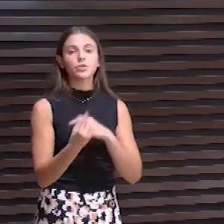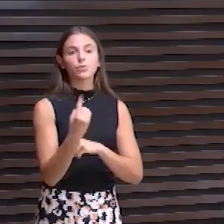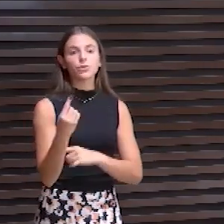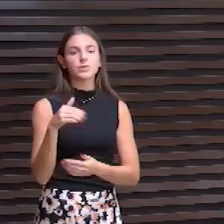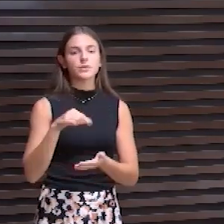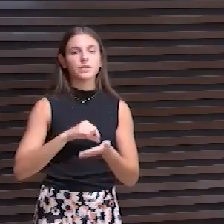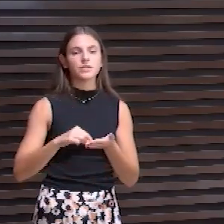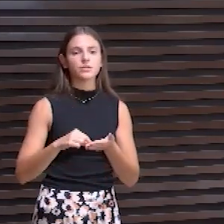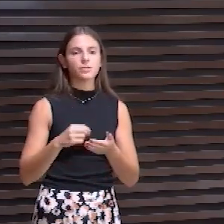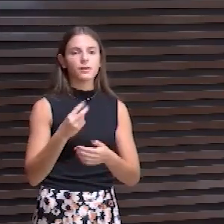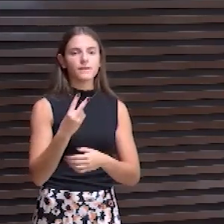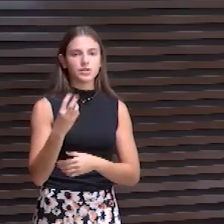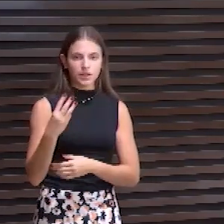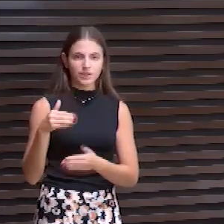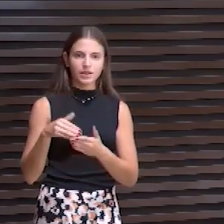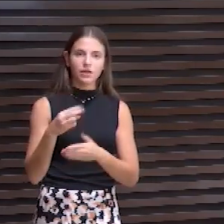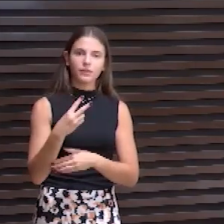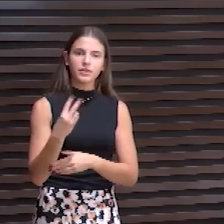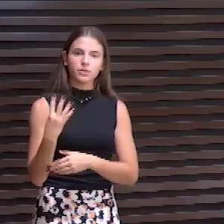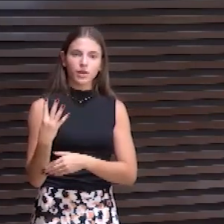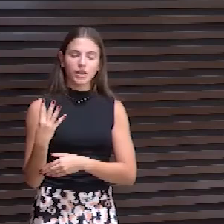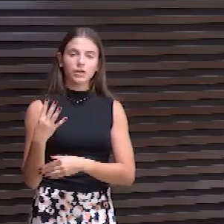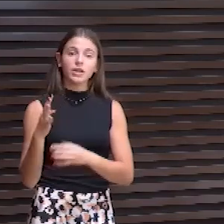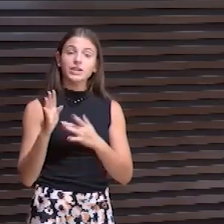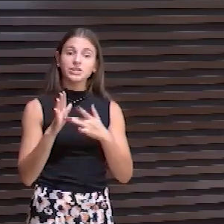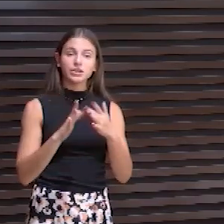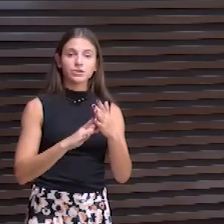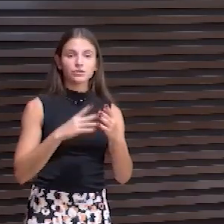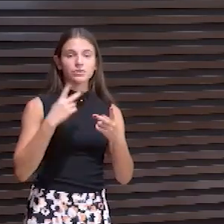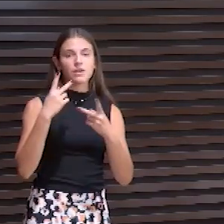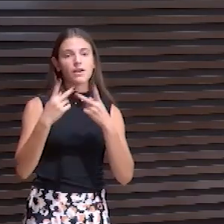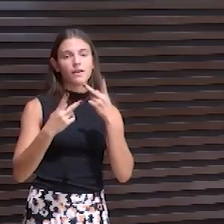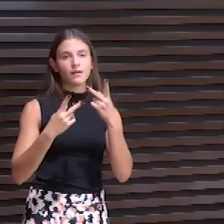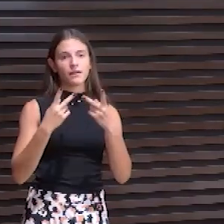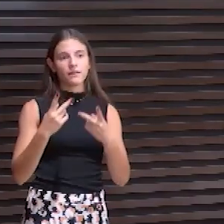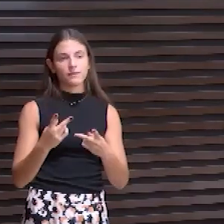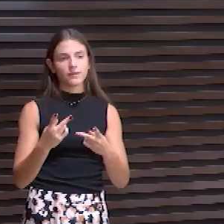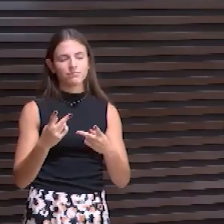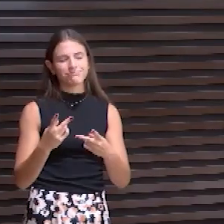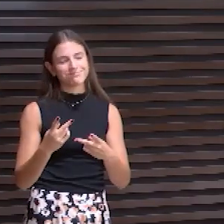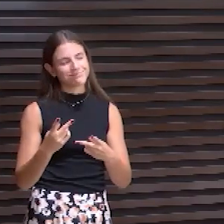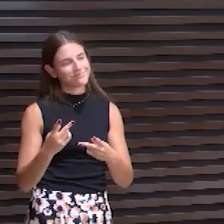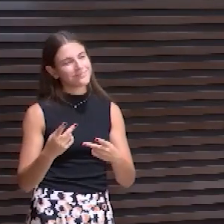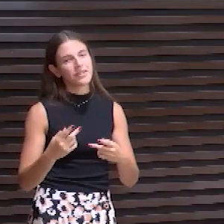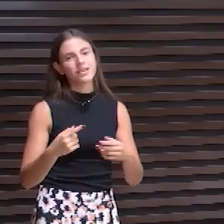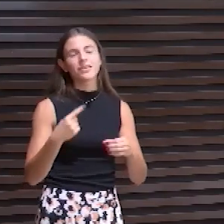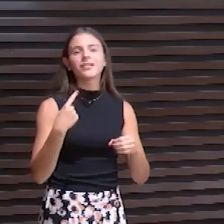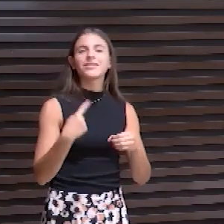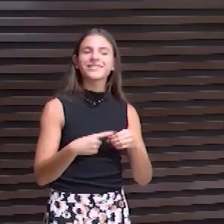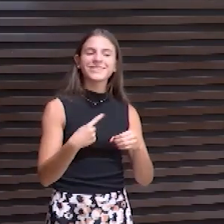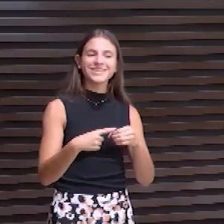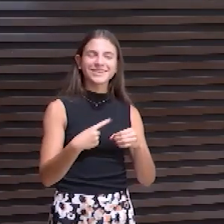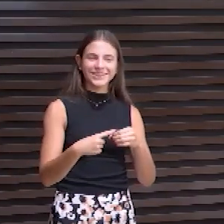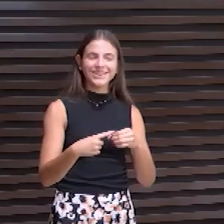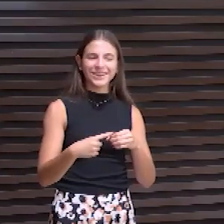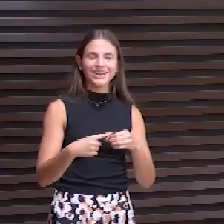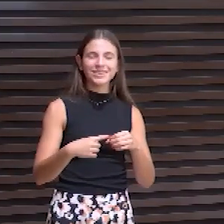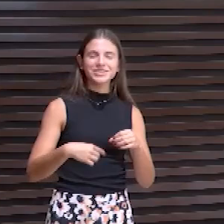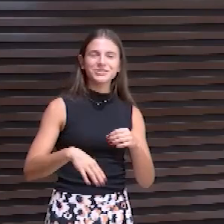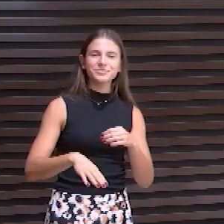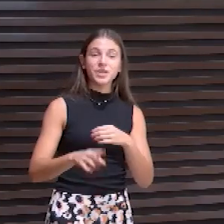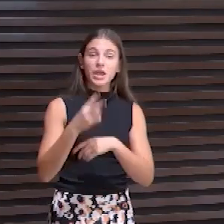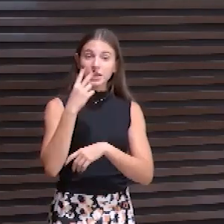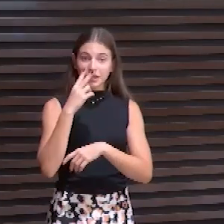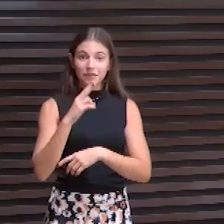24. Jesus ele cita uma lista de cidades que viram os milagres de perto e não